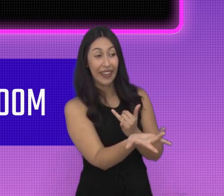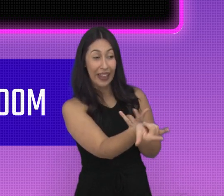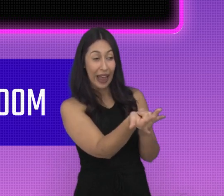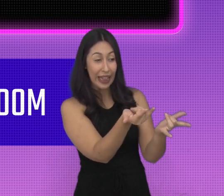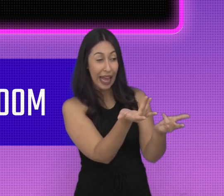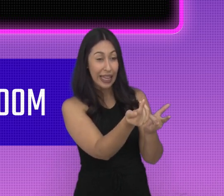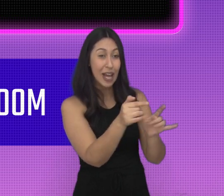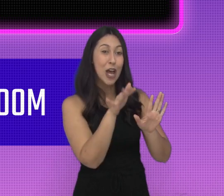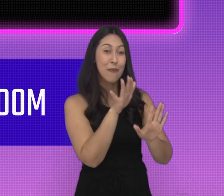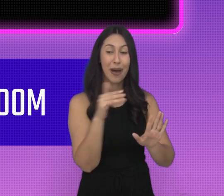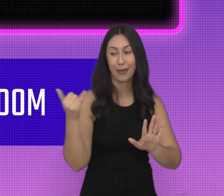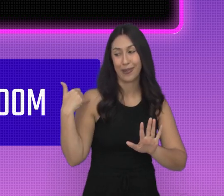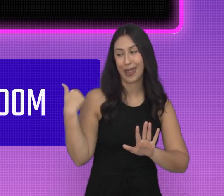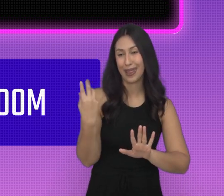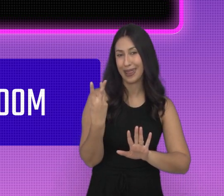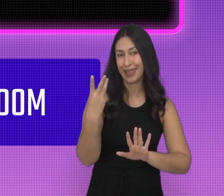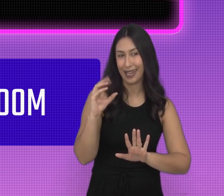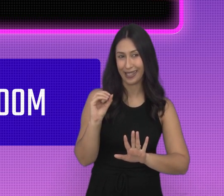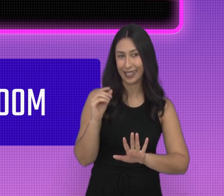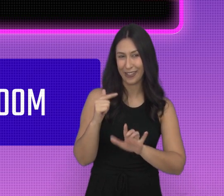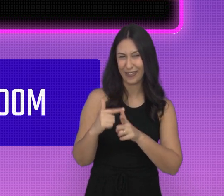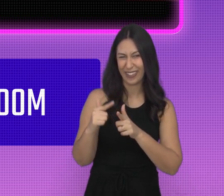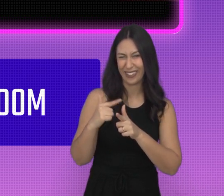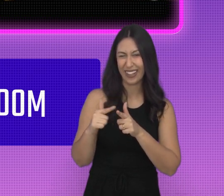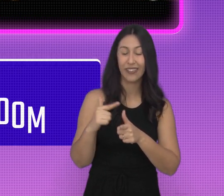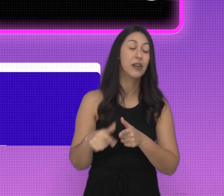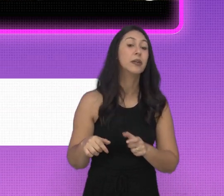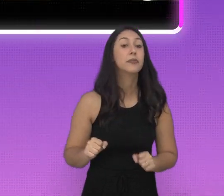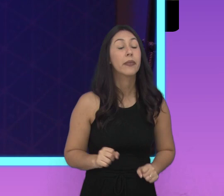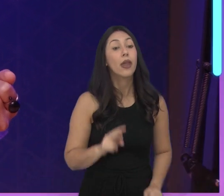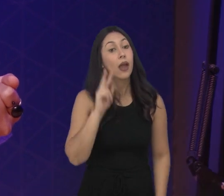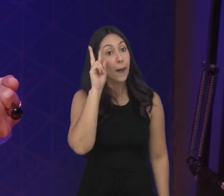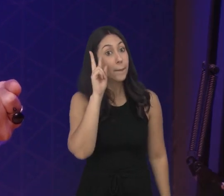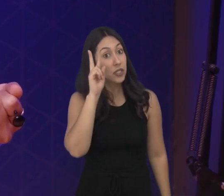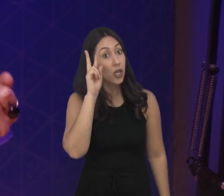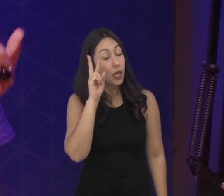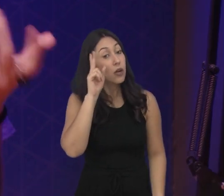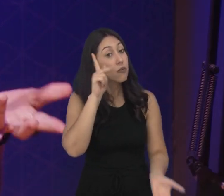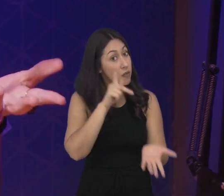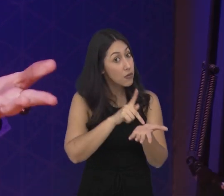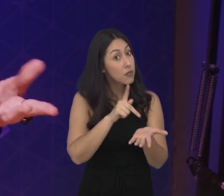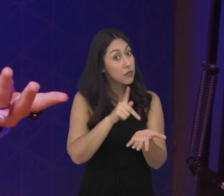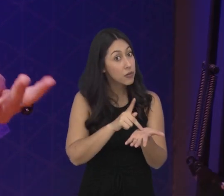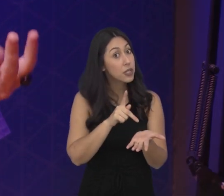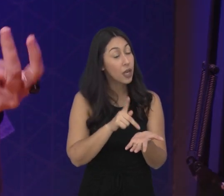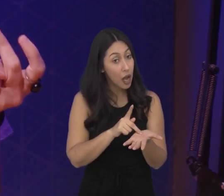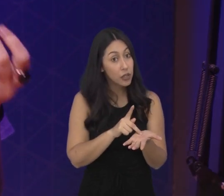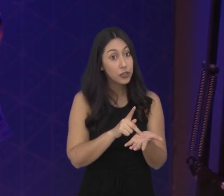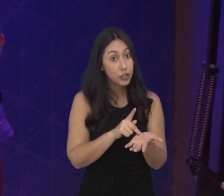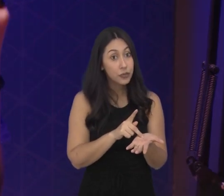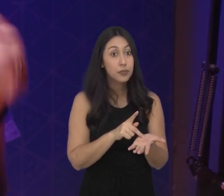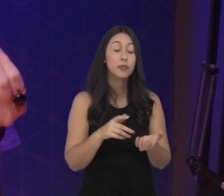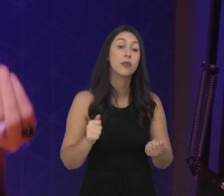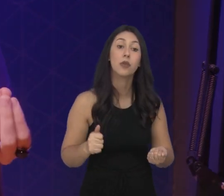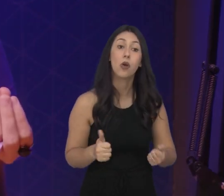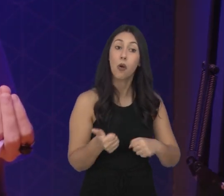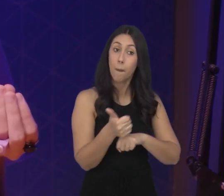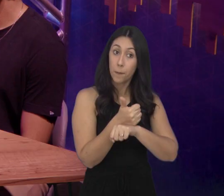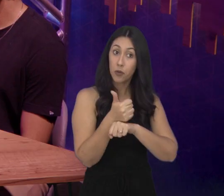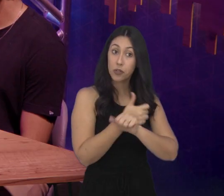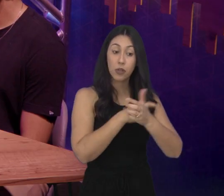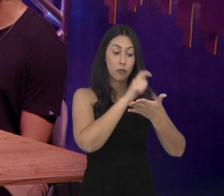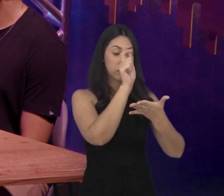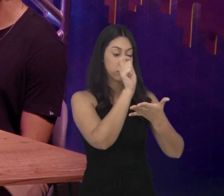Garfield vivendo a crise dos 30 dele. E, na verdade, essa história ela é baseada em uma história real, né? De um dramaturgo que